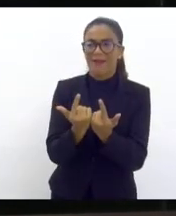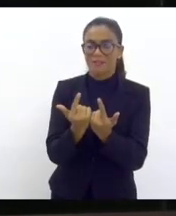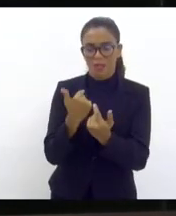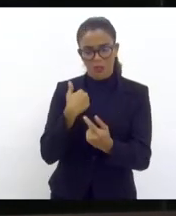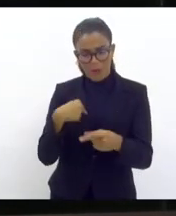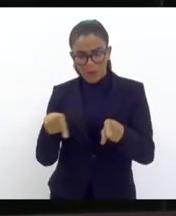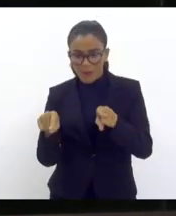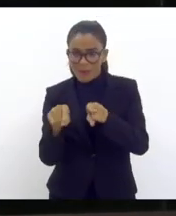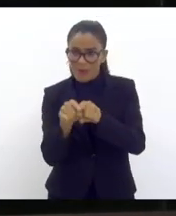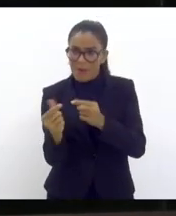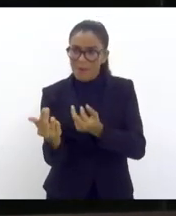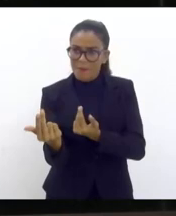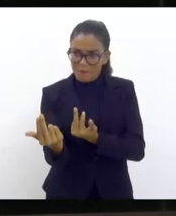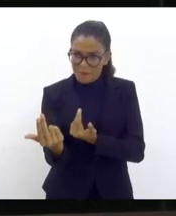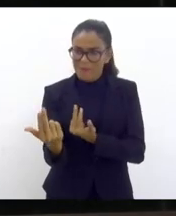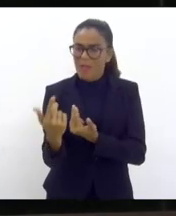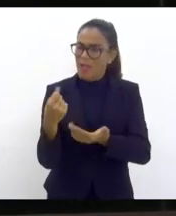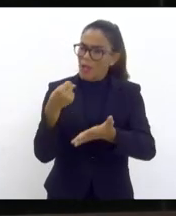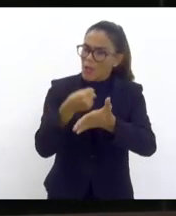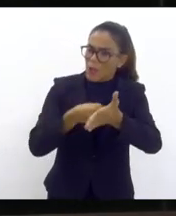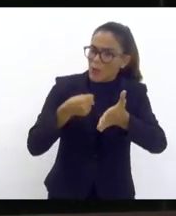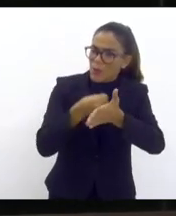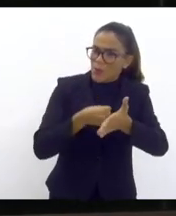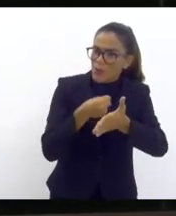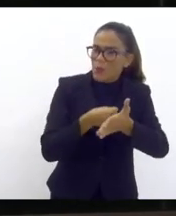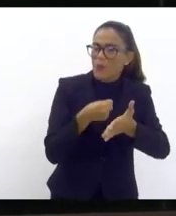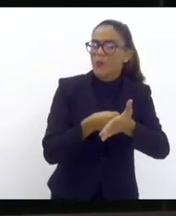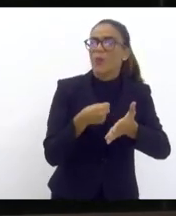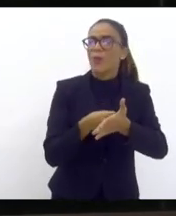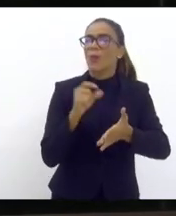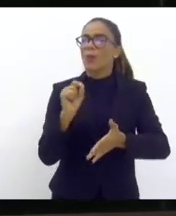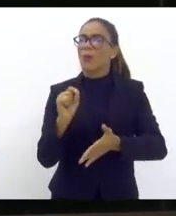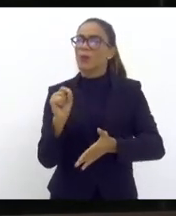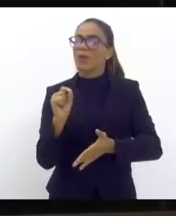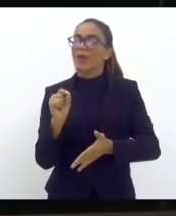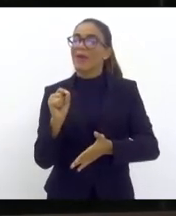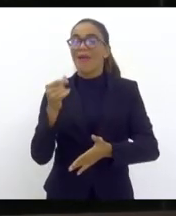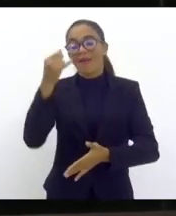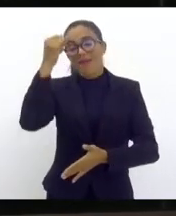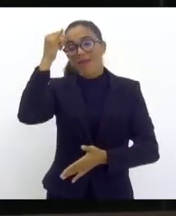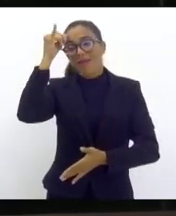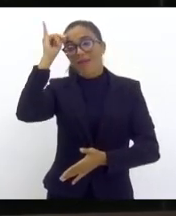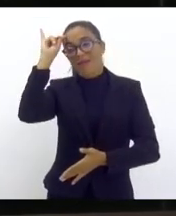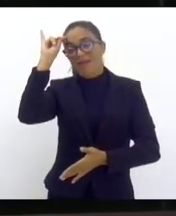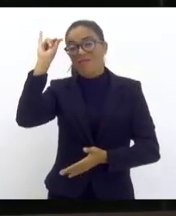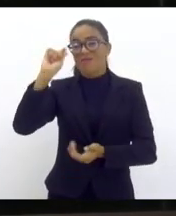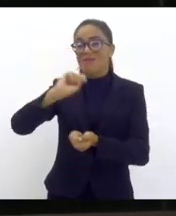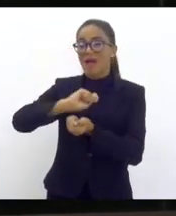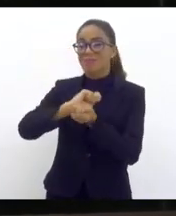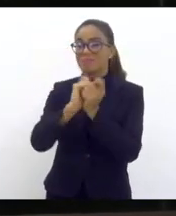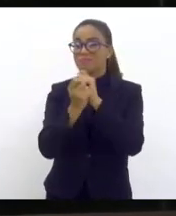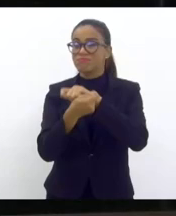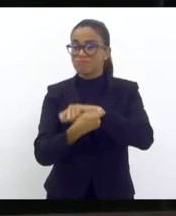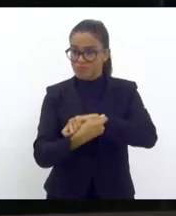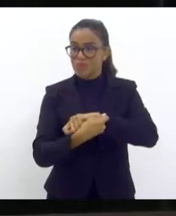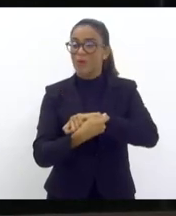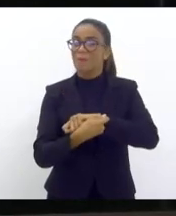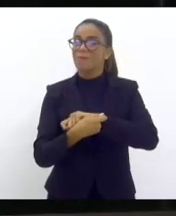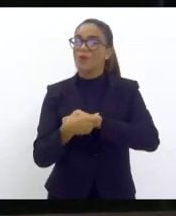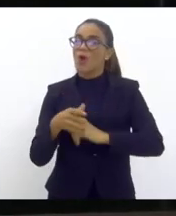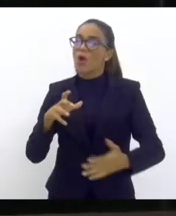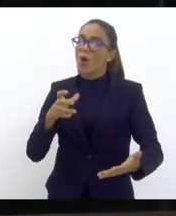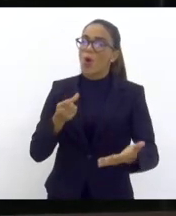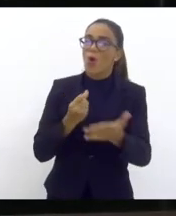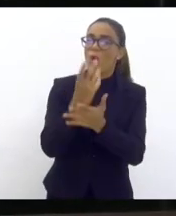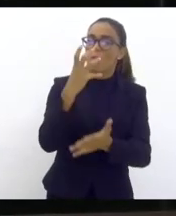também lutei para que não fosse privatizada Cedae e votei contra